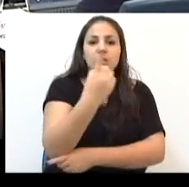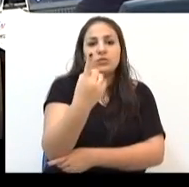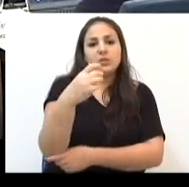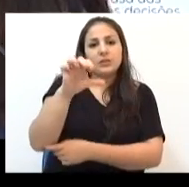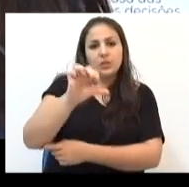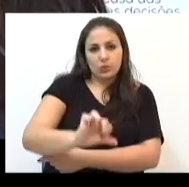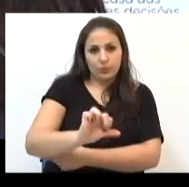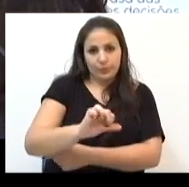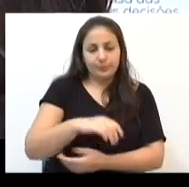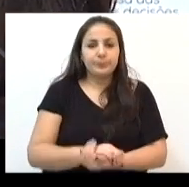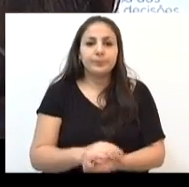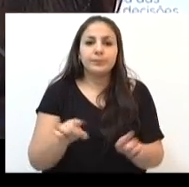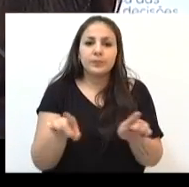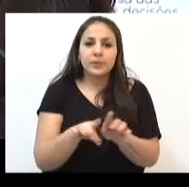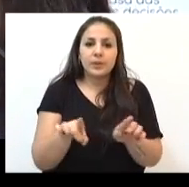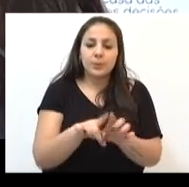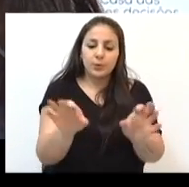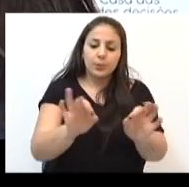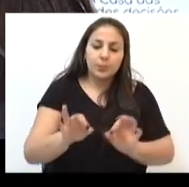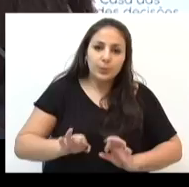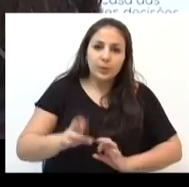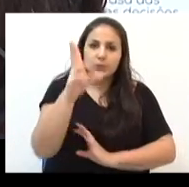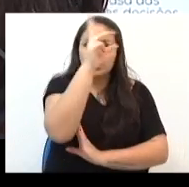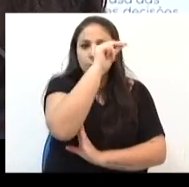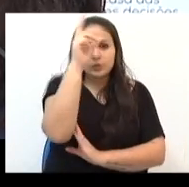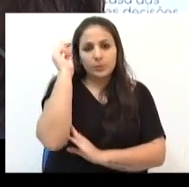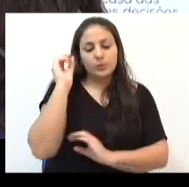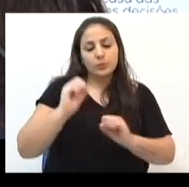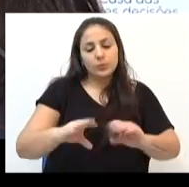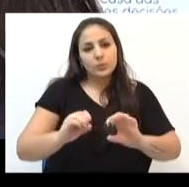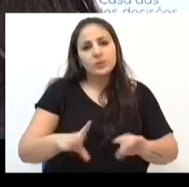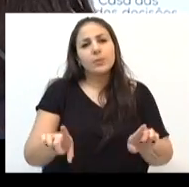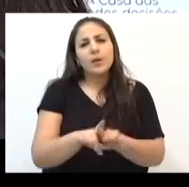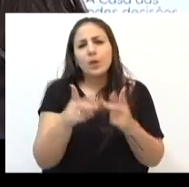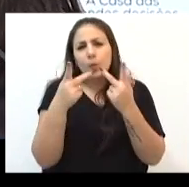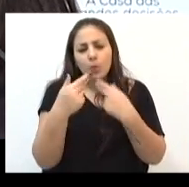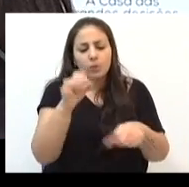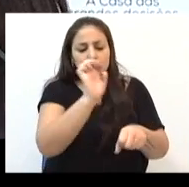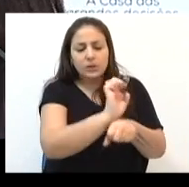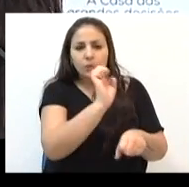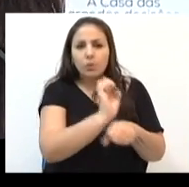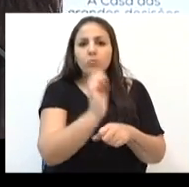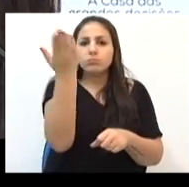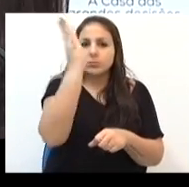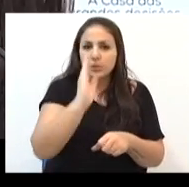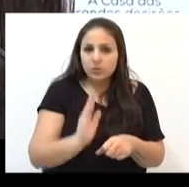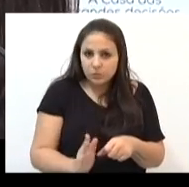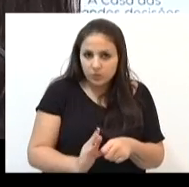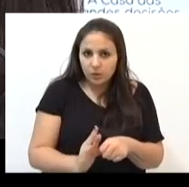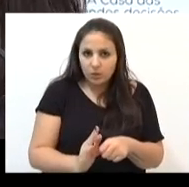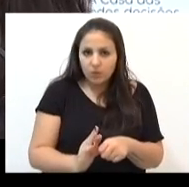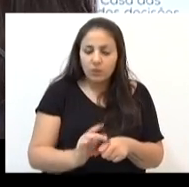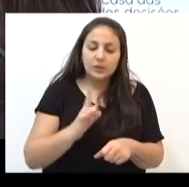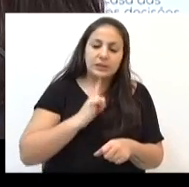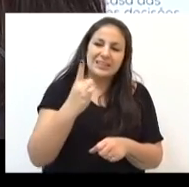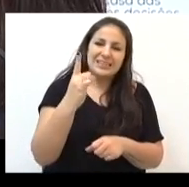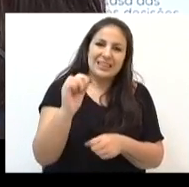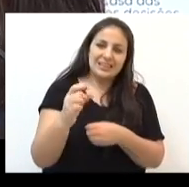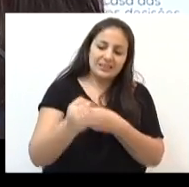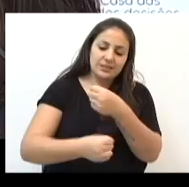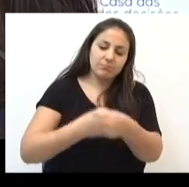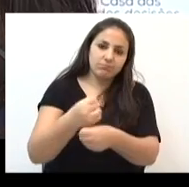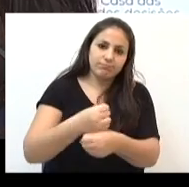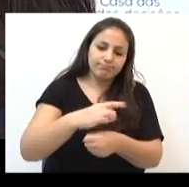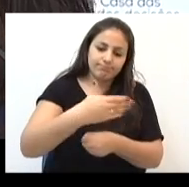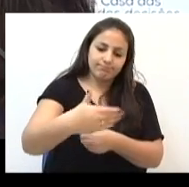19. E o Plano Municipal da Educação, assim como o estadual e o nacional, será válido para os